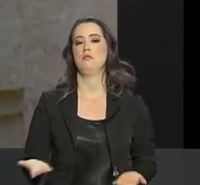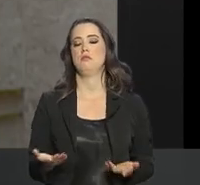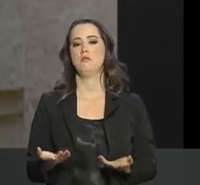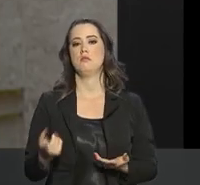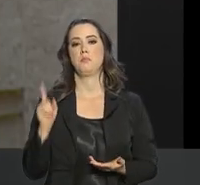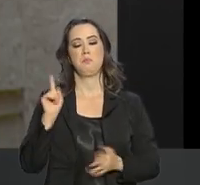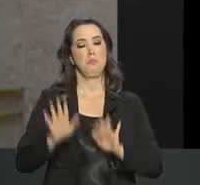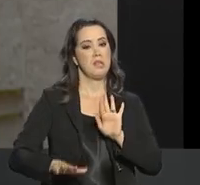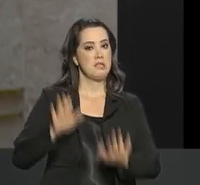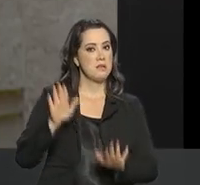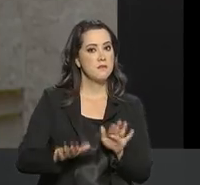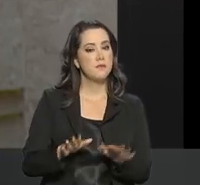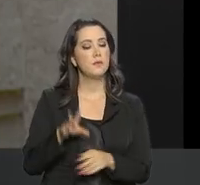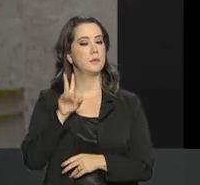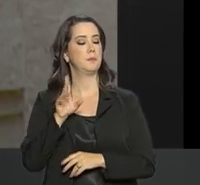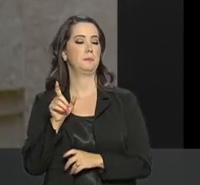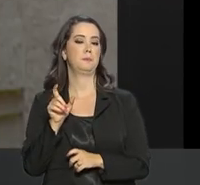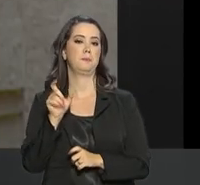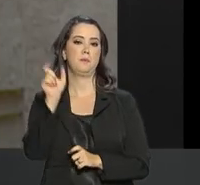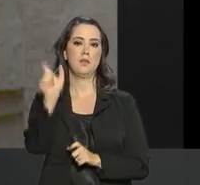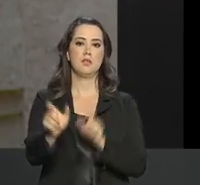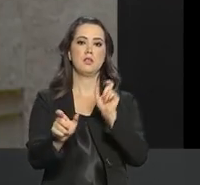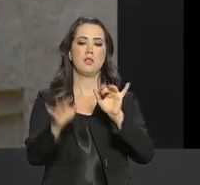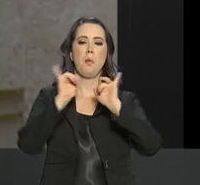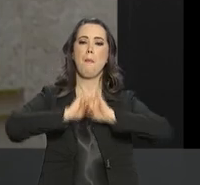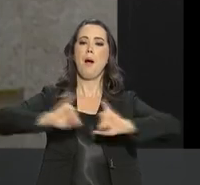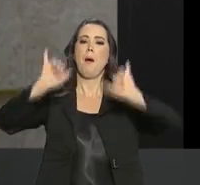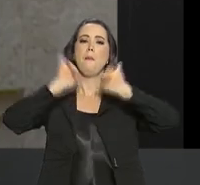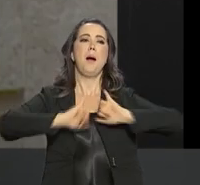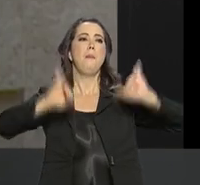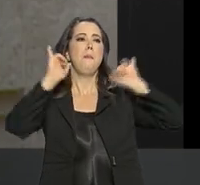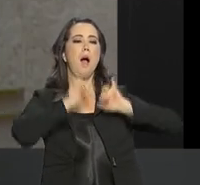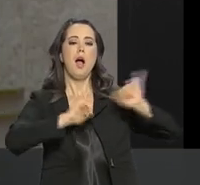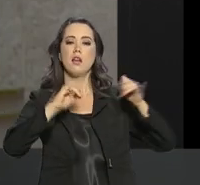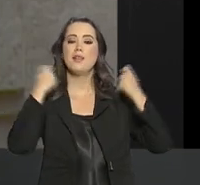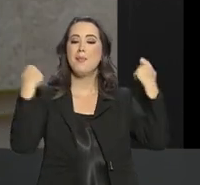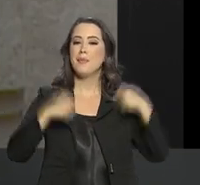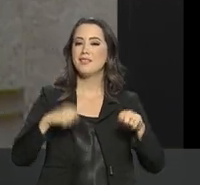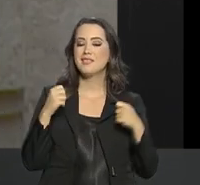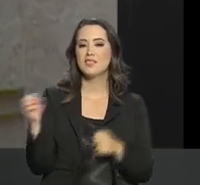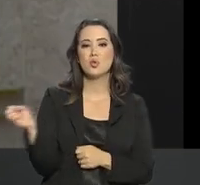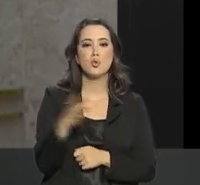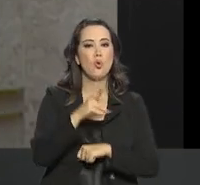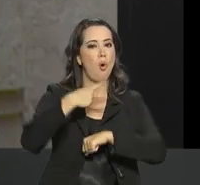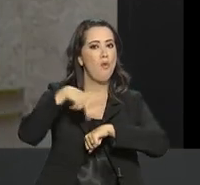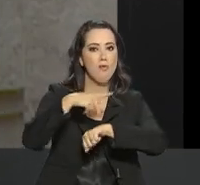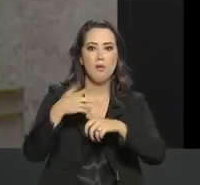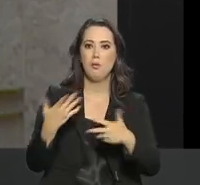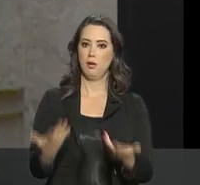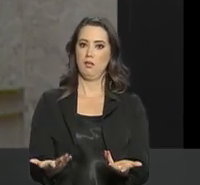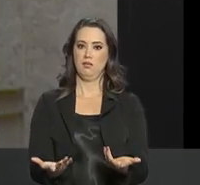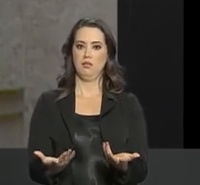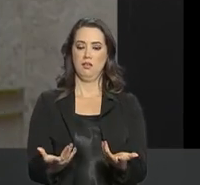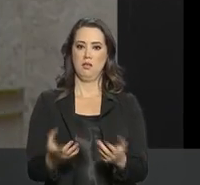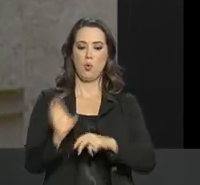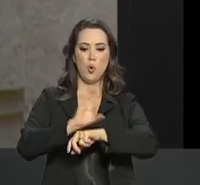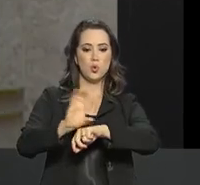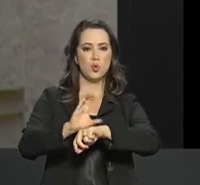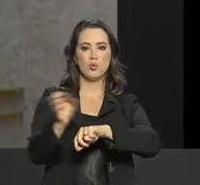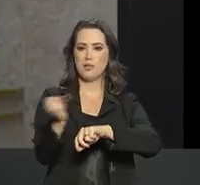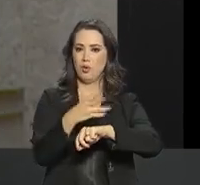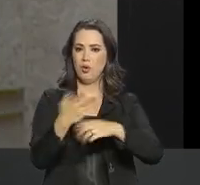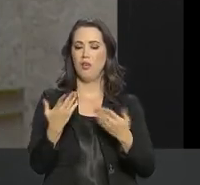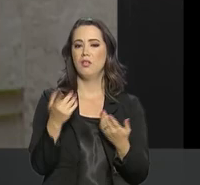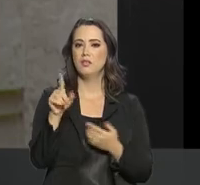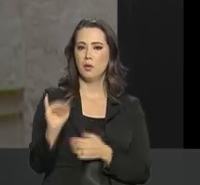eu vejo que muitas e muitas vezes se alardeia a necessidade de um novo Estado. E por isto, volto a dizer, a